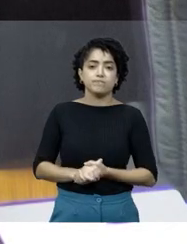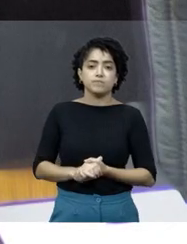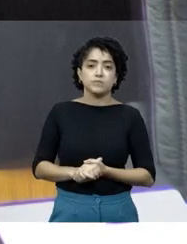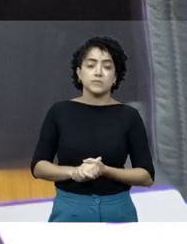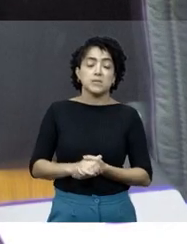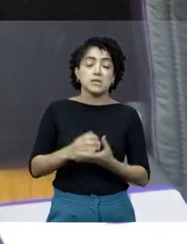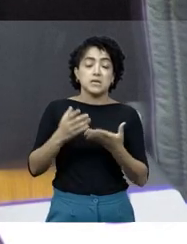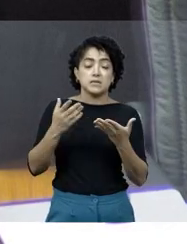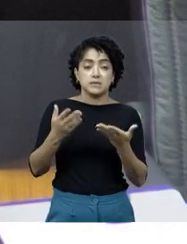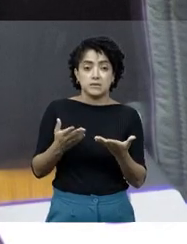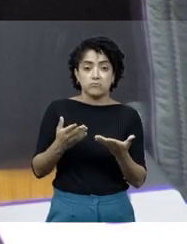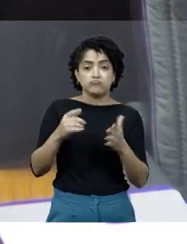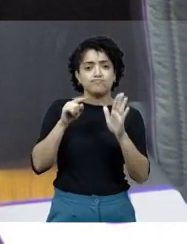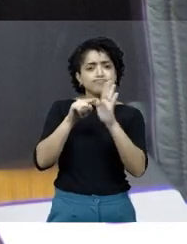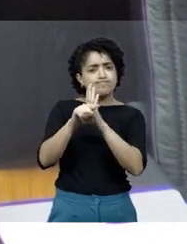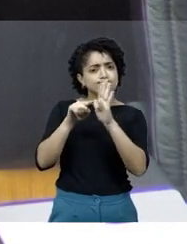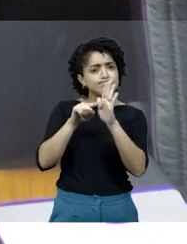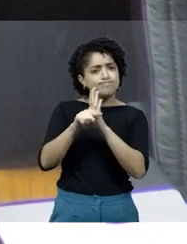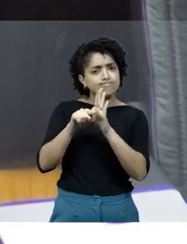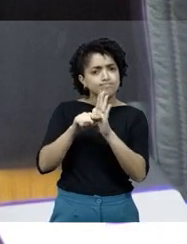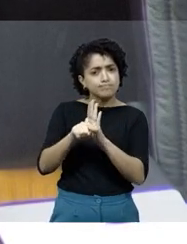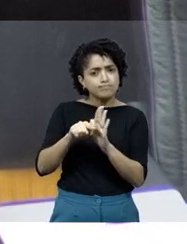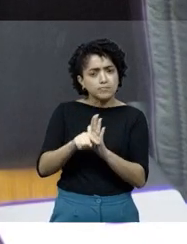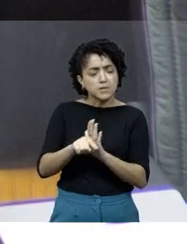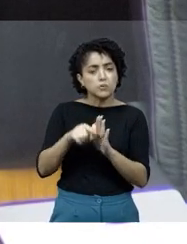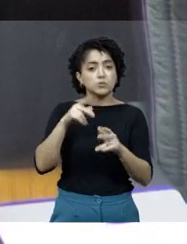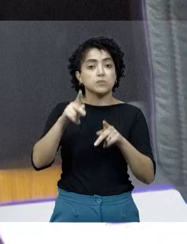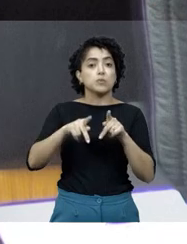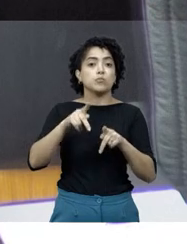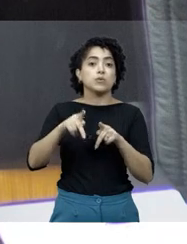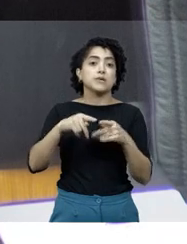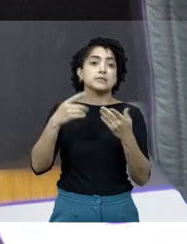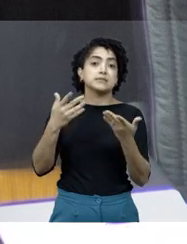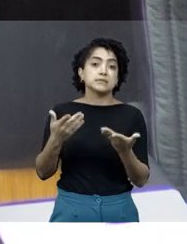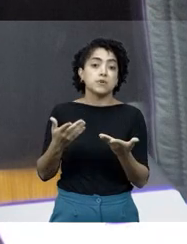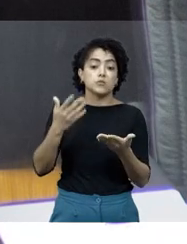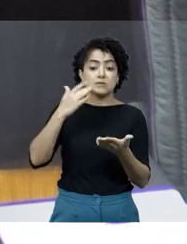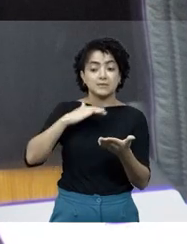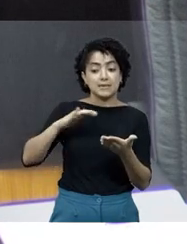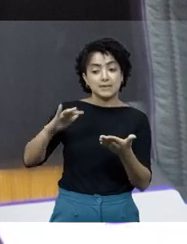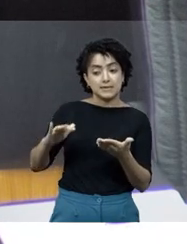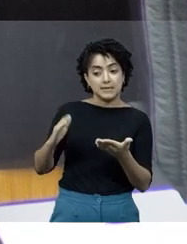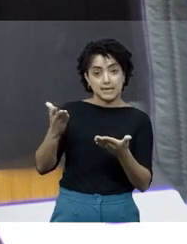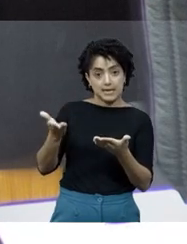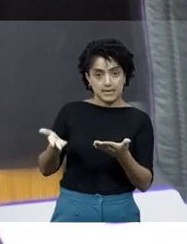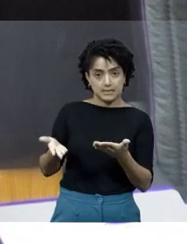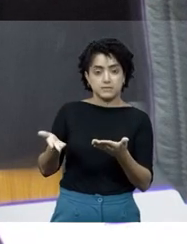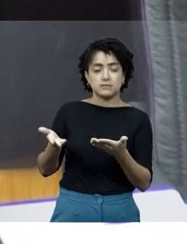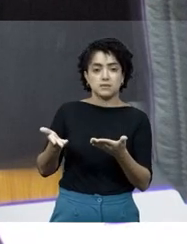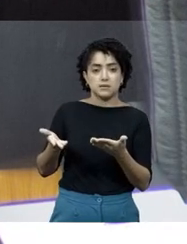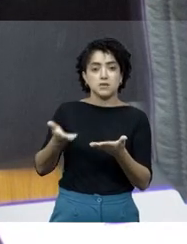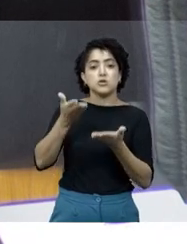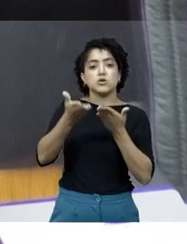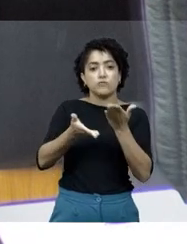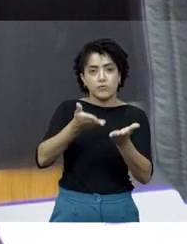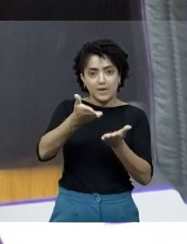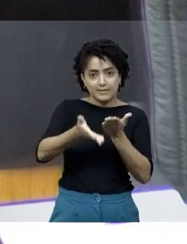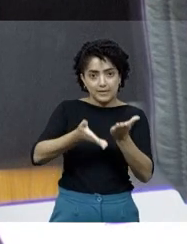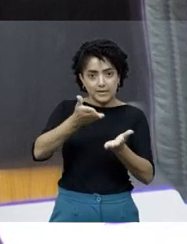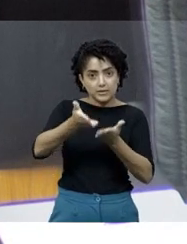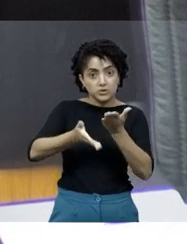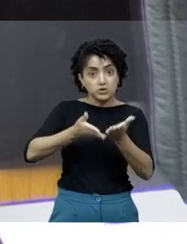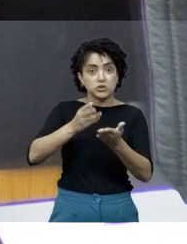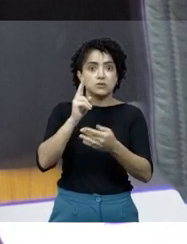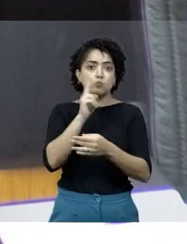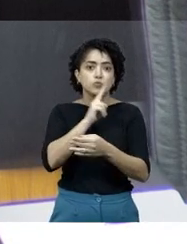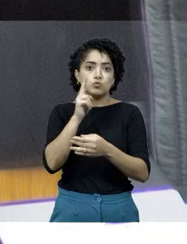questiono aos catarinenses, se é criança que foi socorrida lá